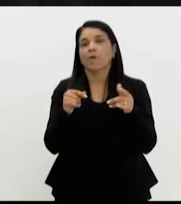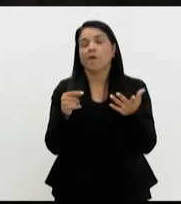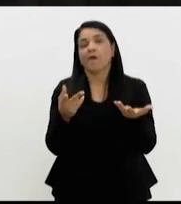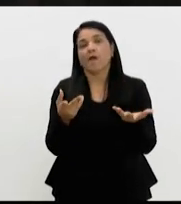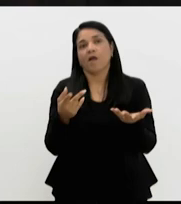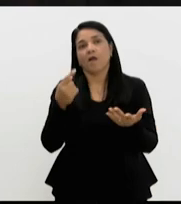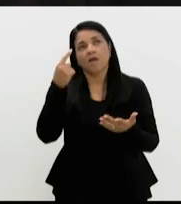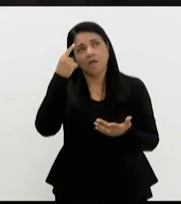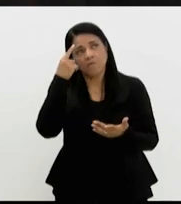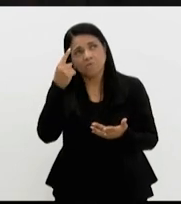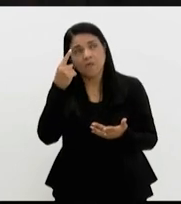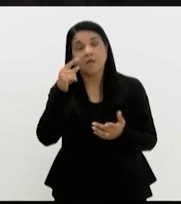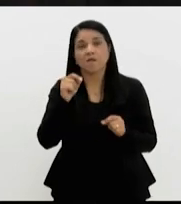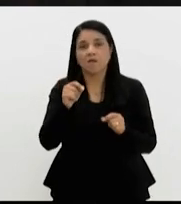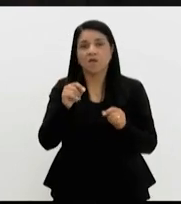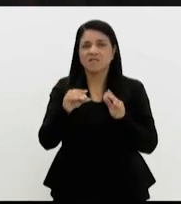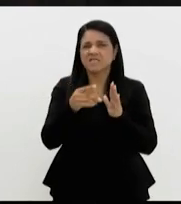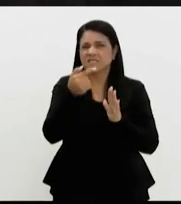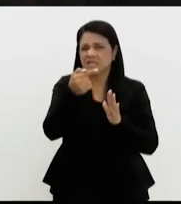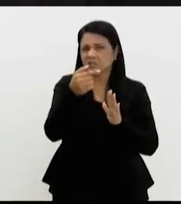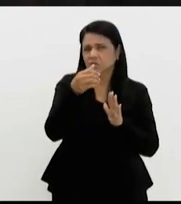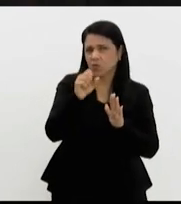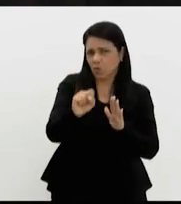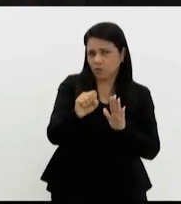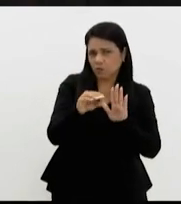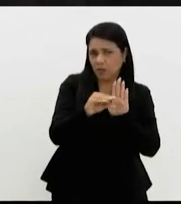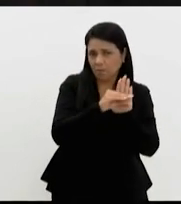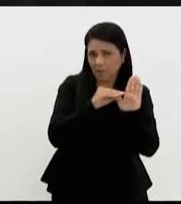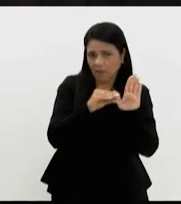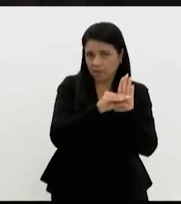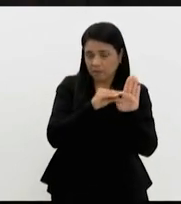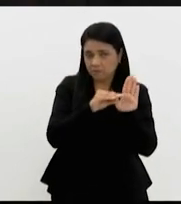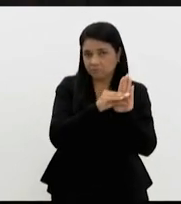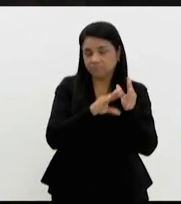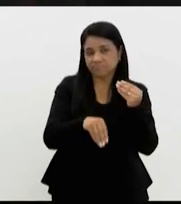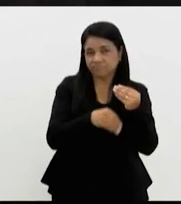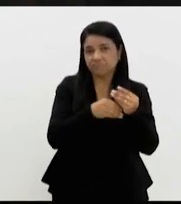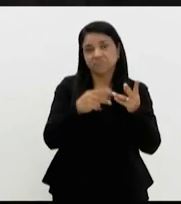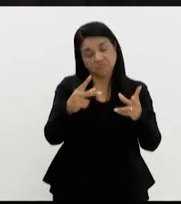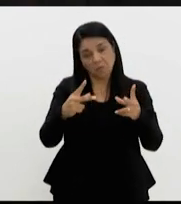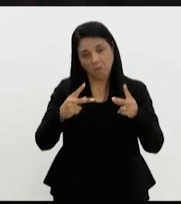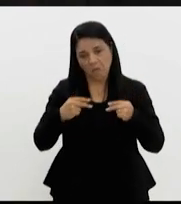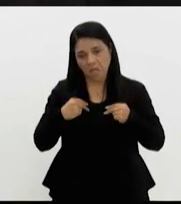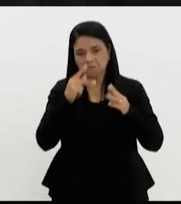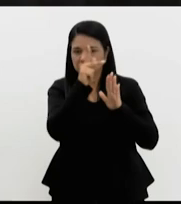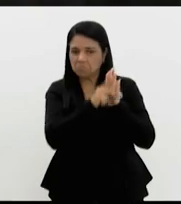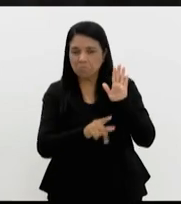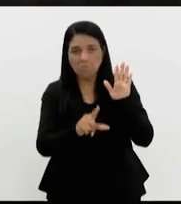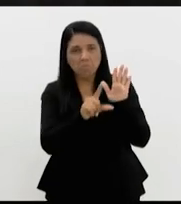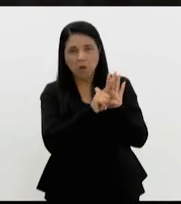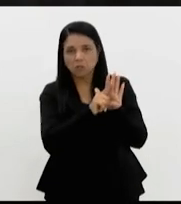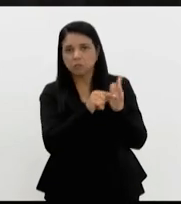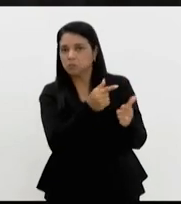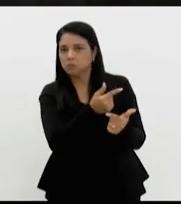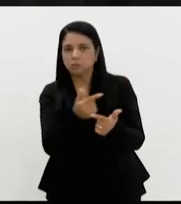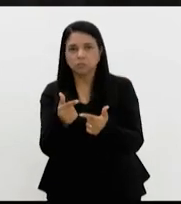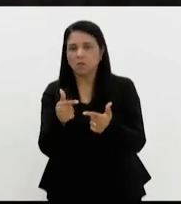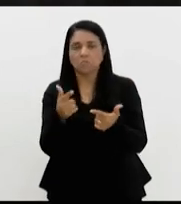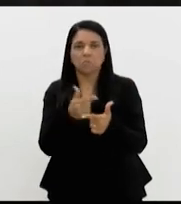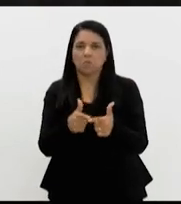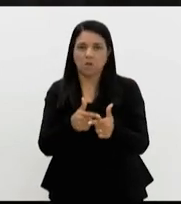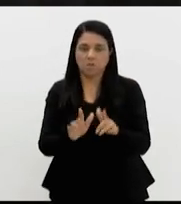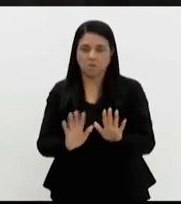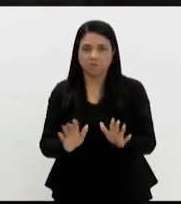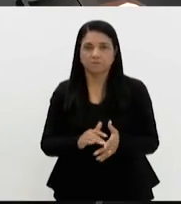memória, 7 ou 8 emendas, mas, no mérito, o projeto não tem nenhum óbice de tramitar. Muito obrigado,